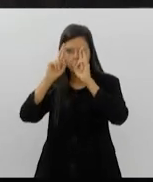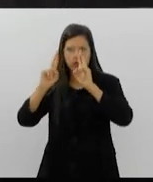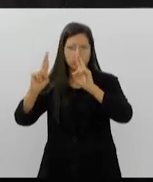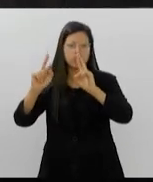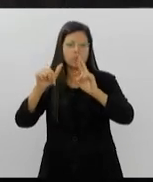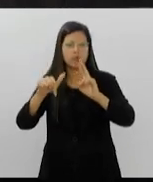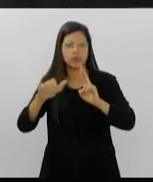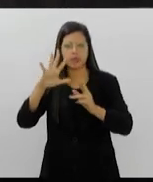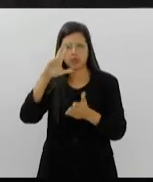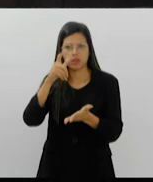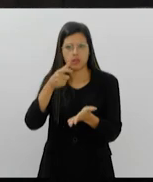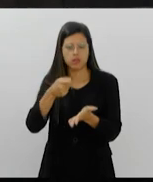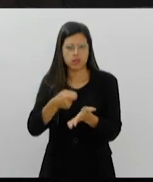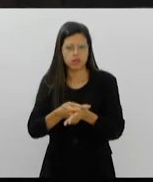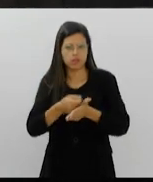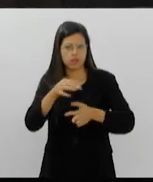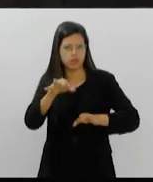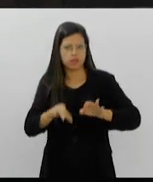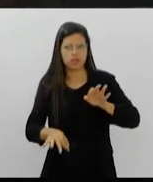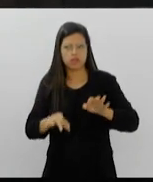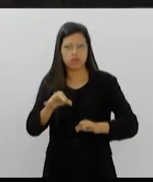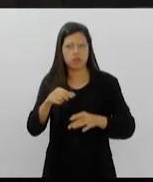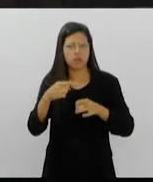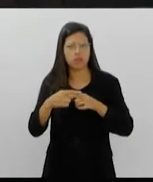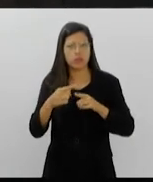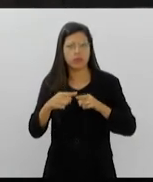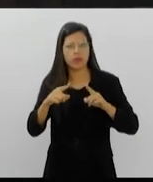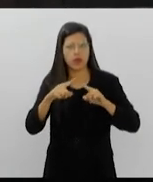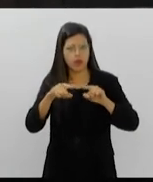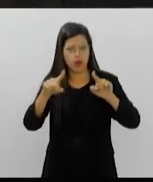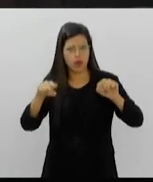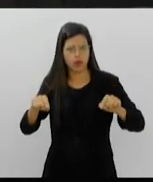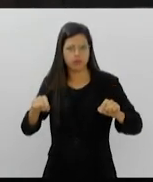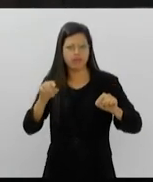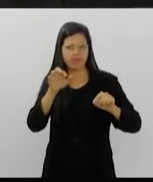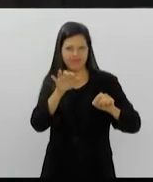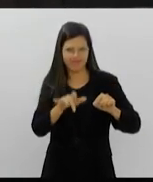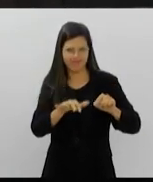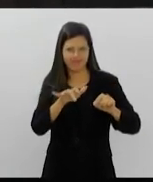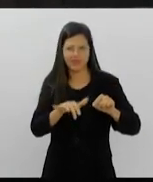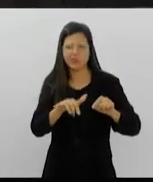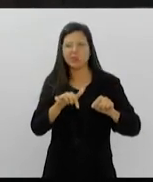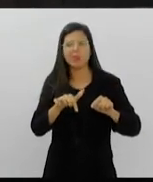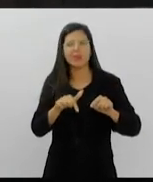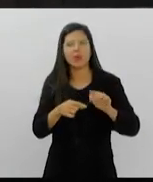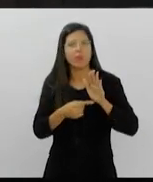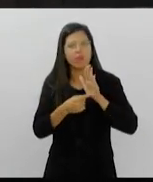da Justiça. Porque as urnas, elas falaram mais forte.